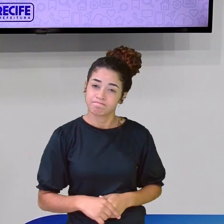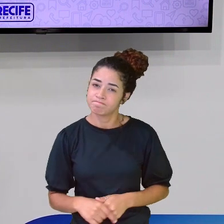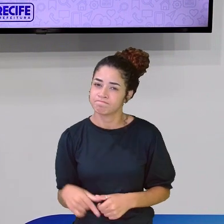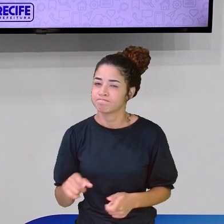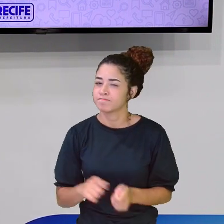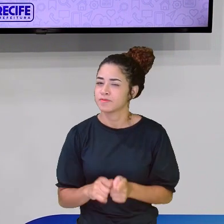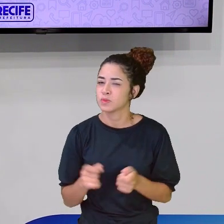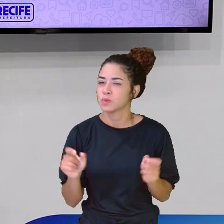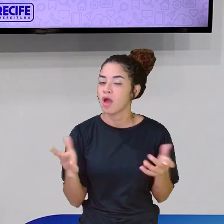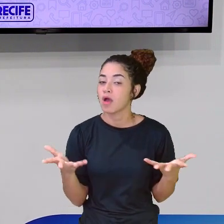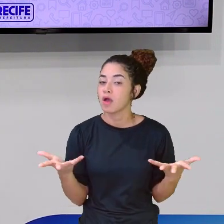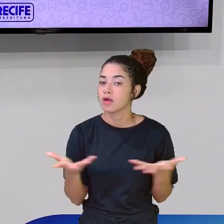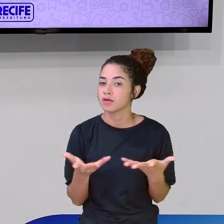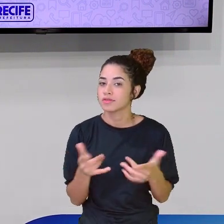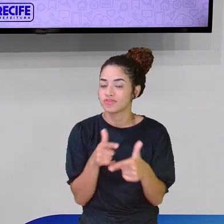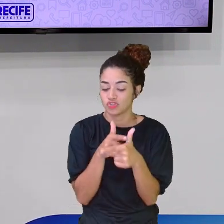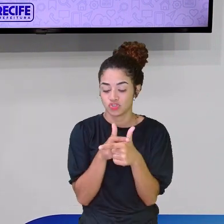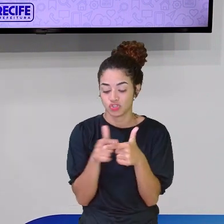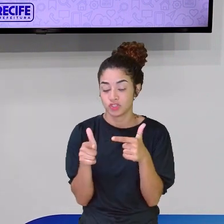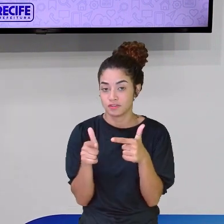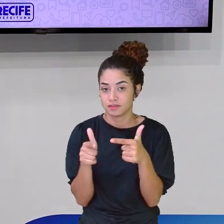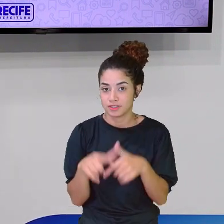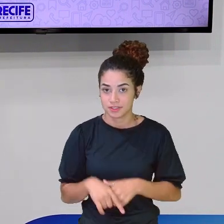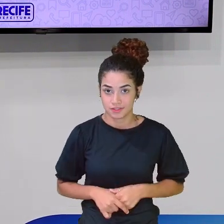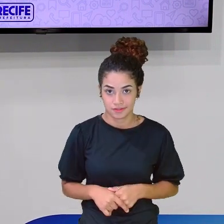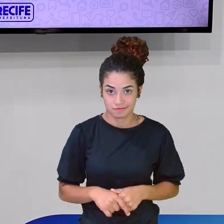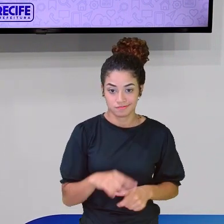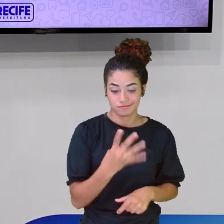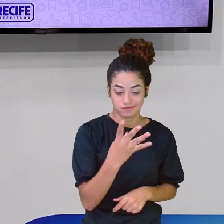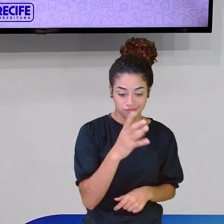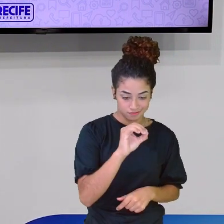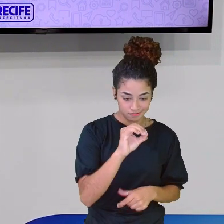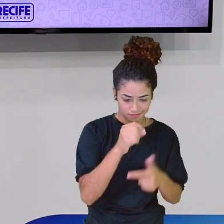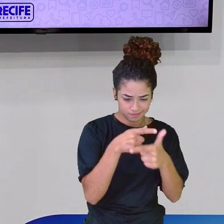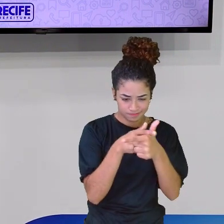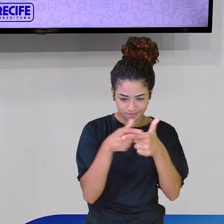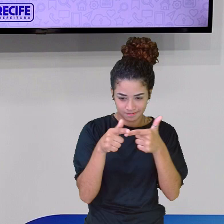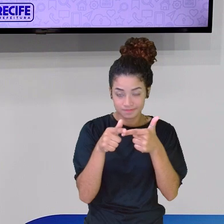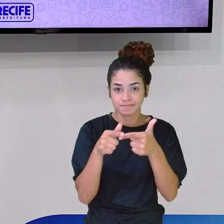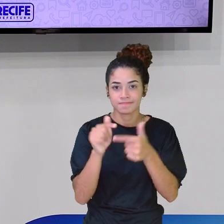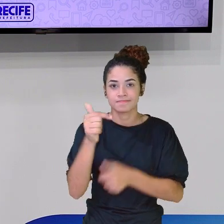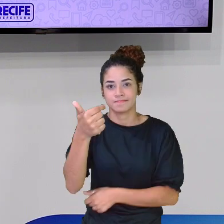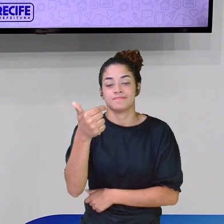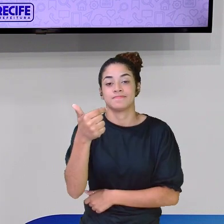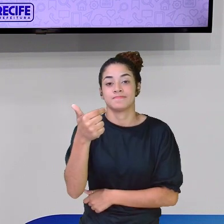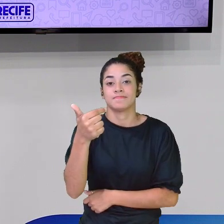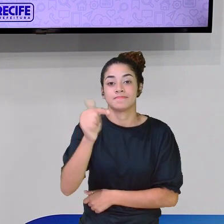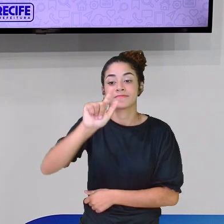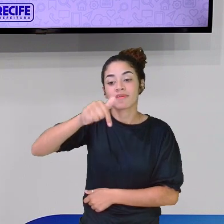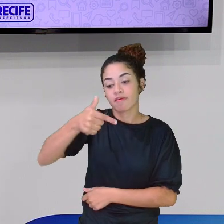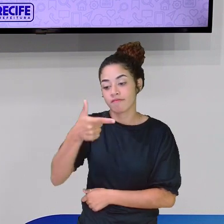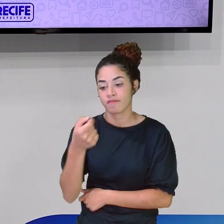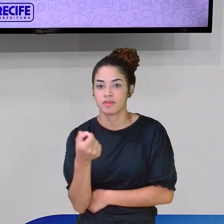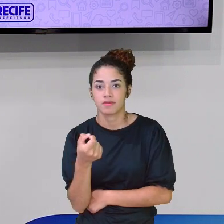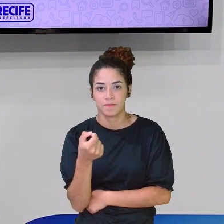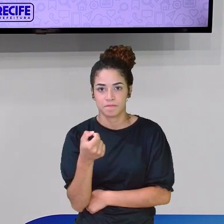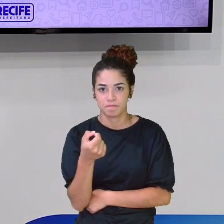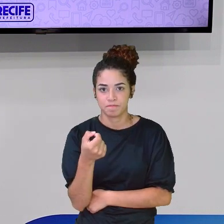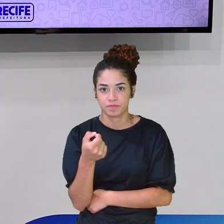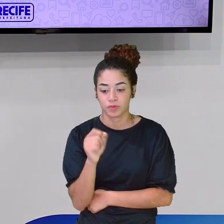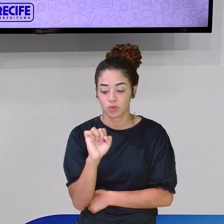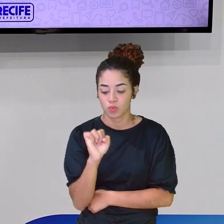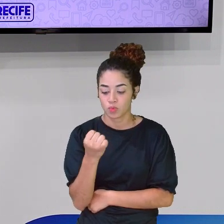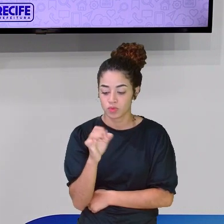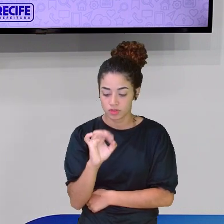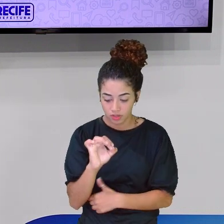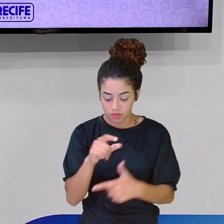vou fazer? Divisão. 40 dividido por 2, 20.